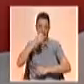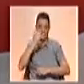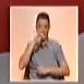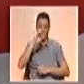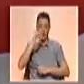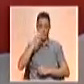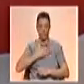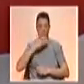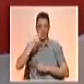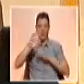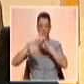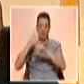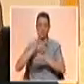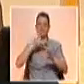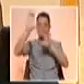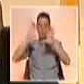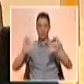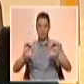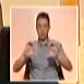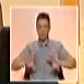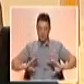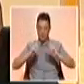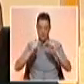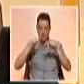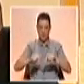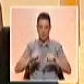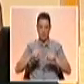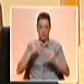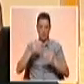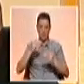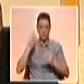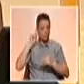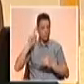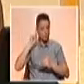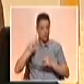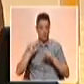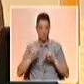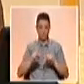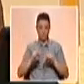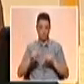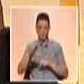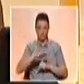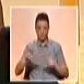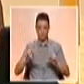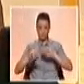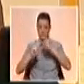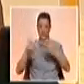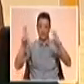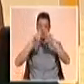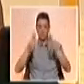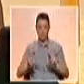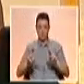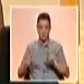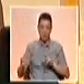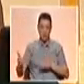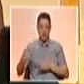relacionadas, mas noutros países, nomeadamente em países em desenvolvimento, estas questões são muito, muito pertinentes. E esta Área Internacional da Cooperação